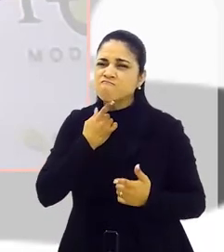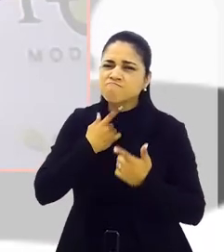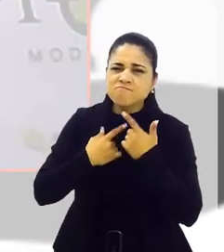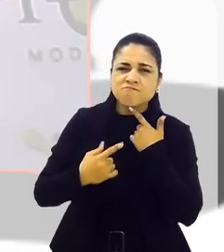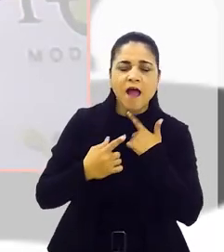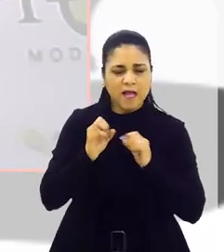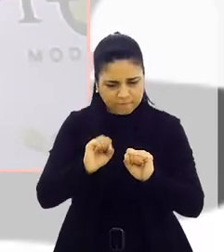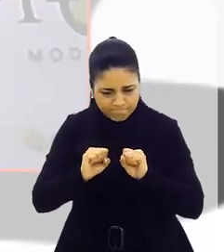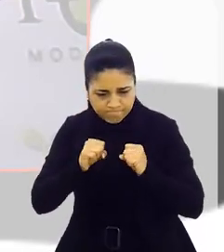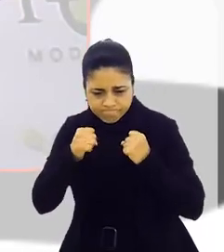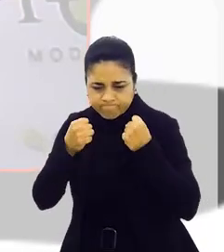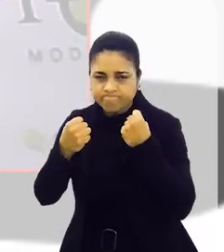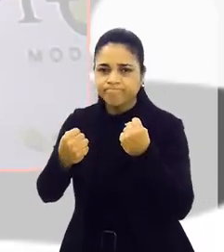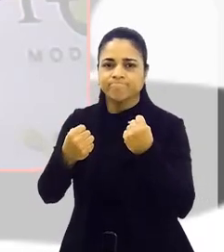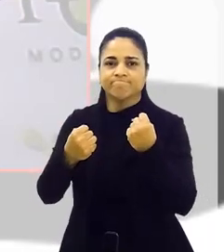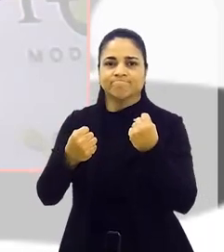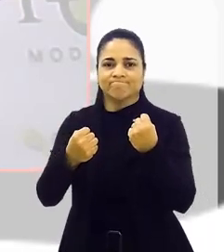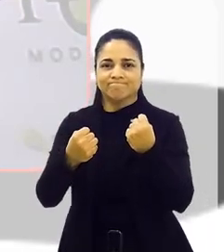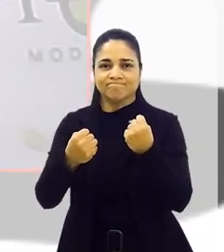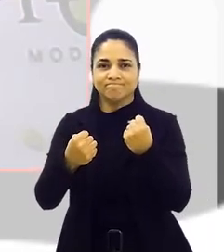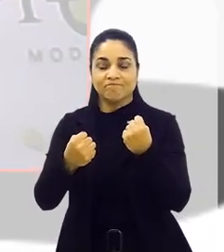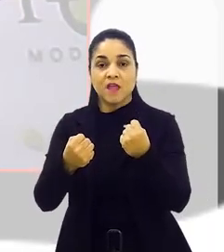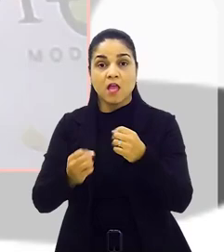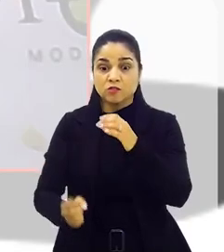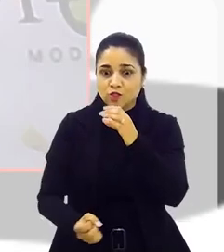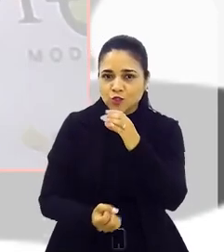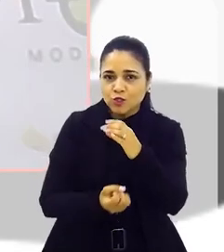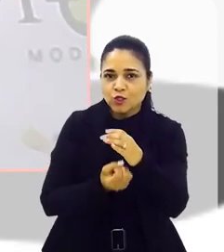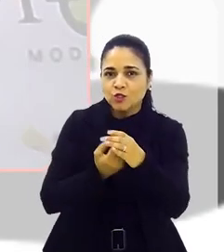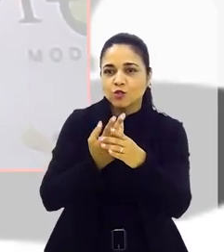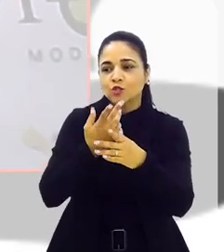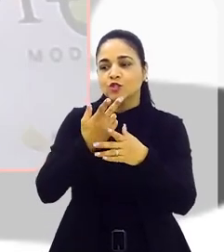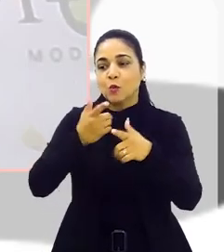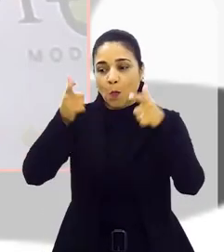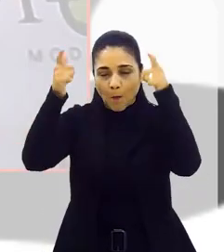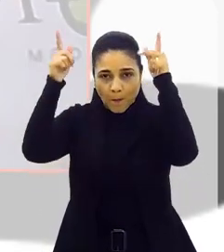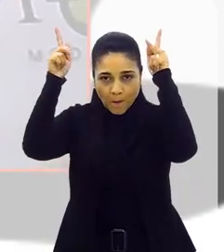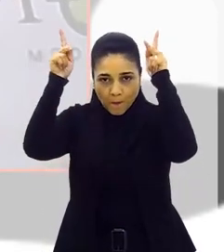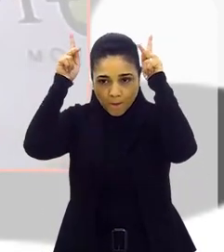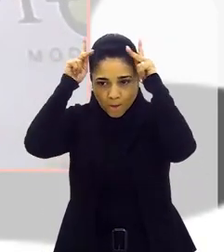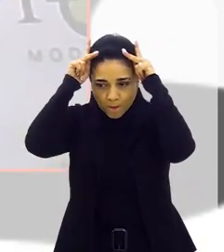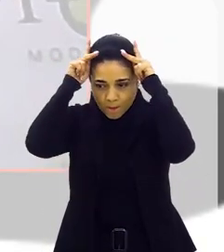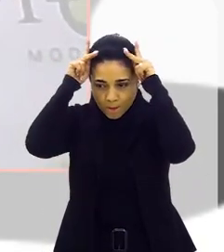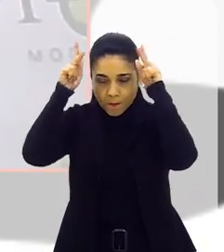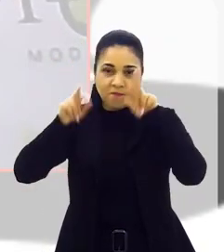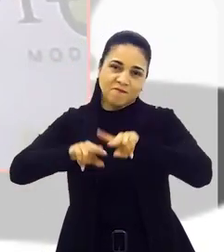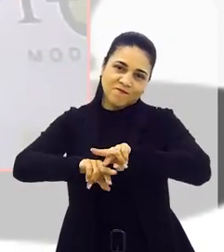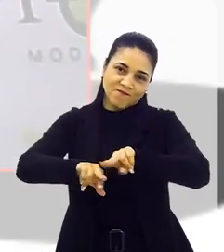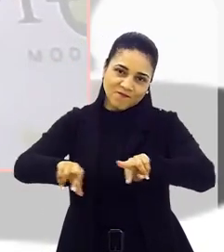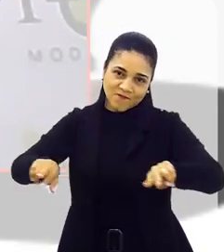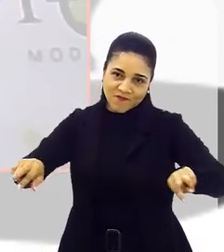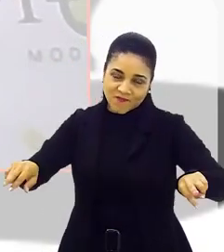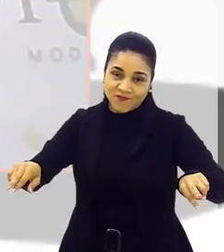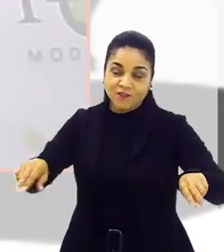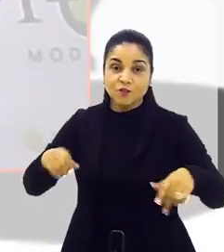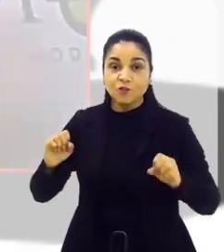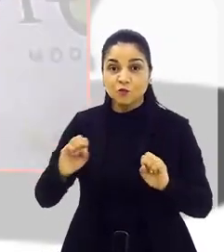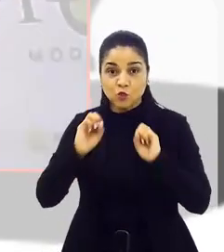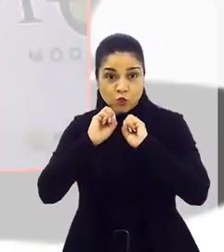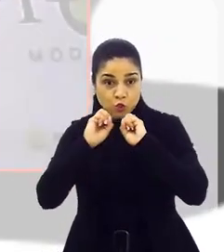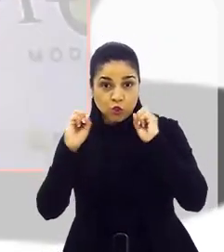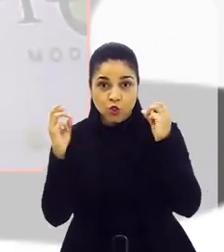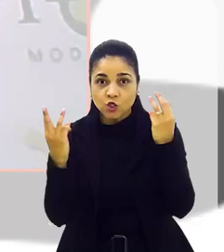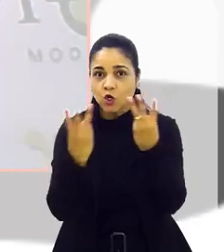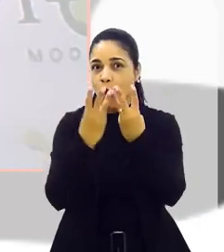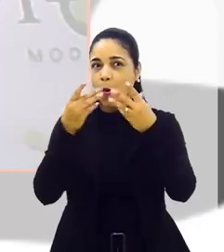muita vontade, com muita garra, com muita dedicação. E foi assim que surgiu o Príncipes e Princesas. E a gente foi fez um